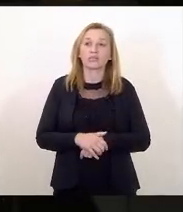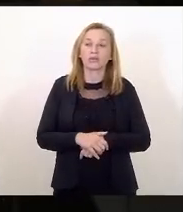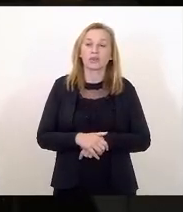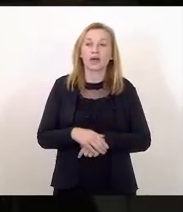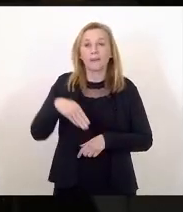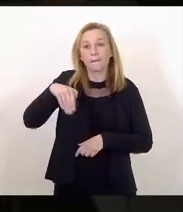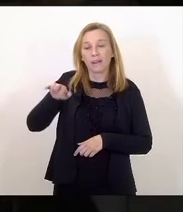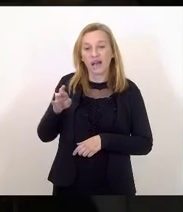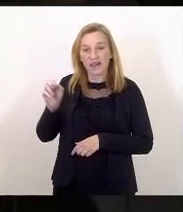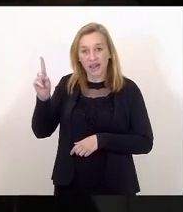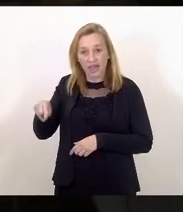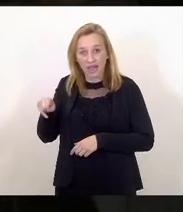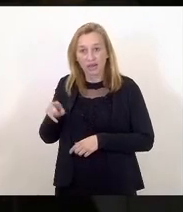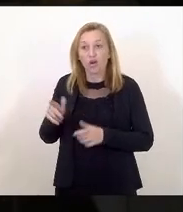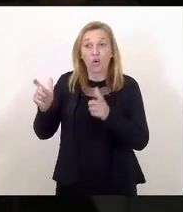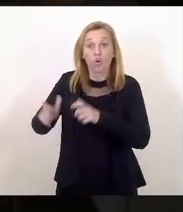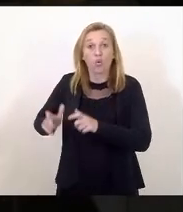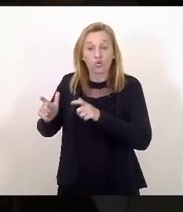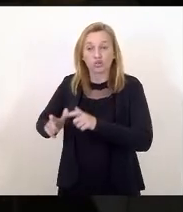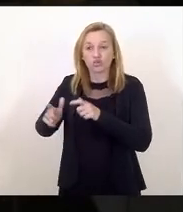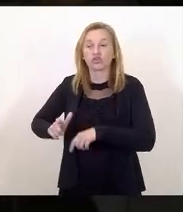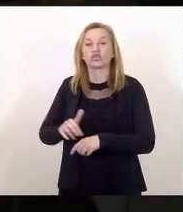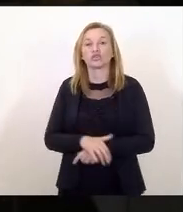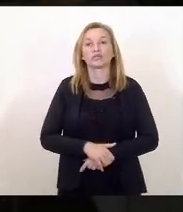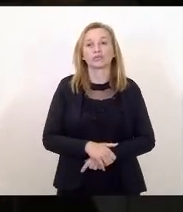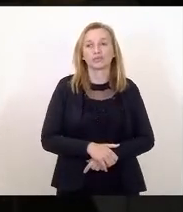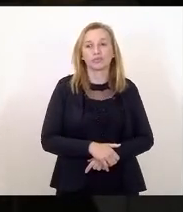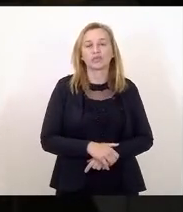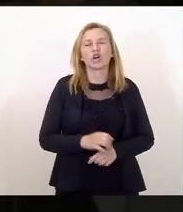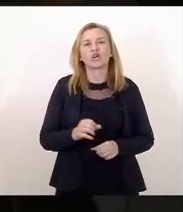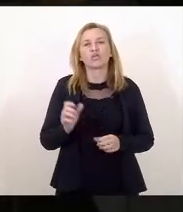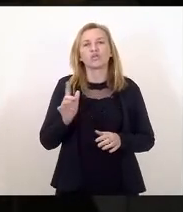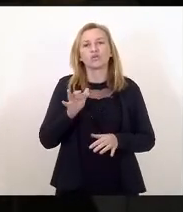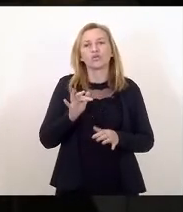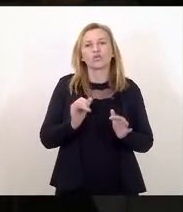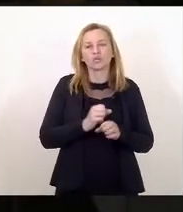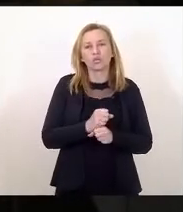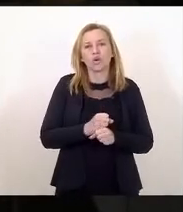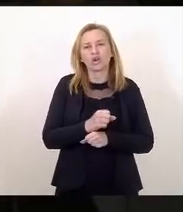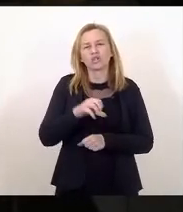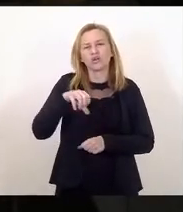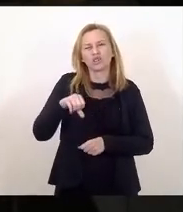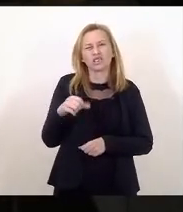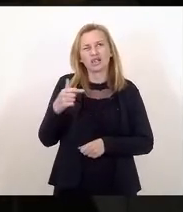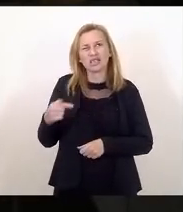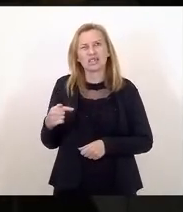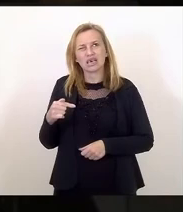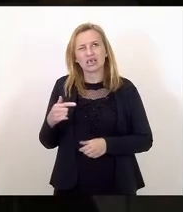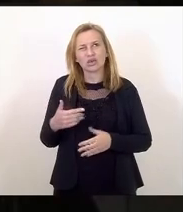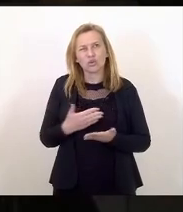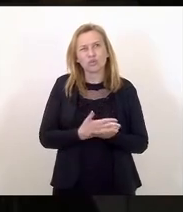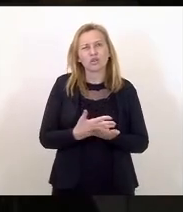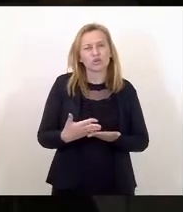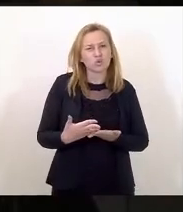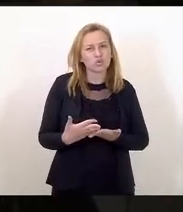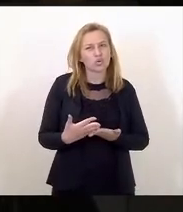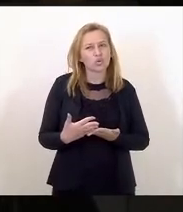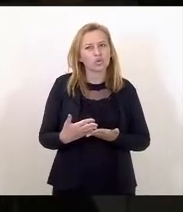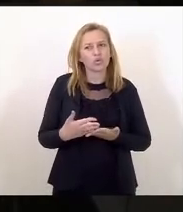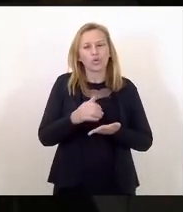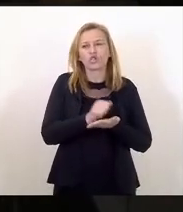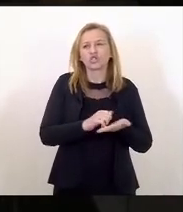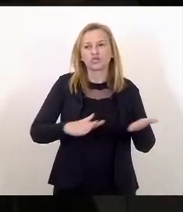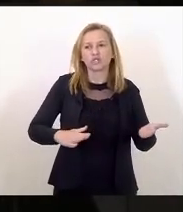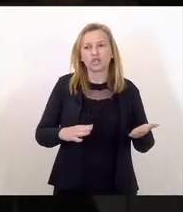Maré, onde ela, já no final dos anos 90, acho que em 97, começou a se envolver com atividades